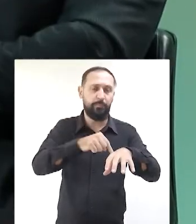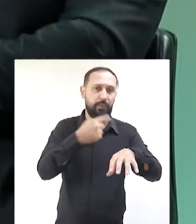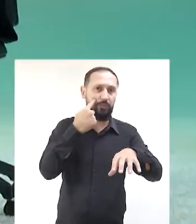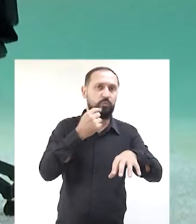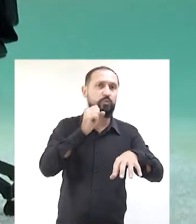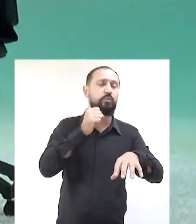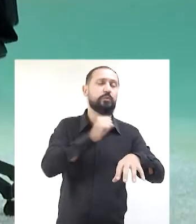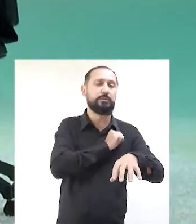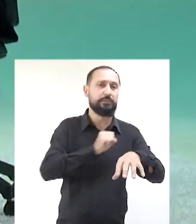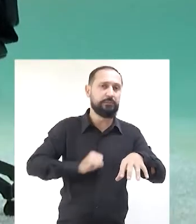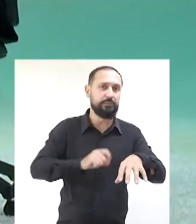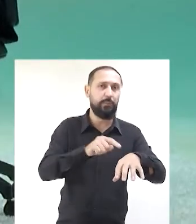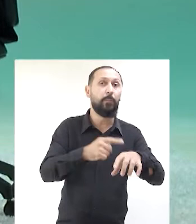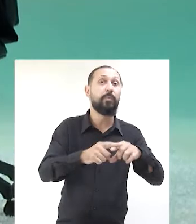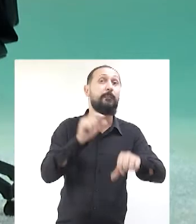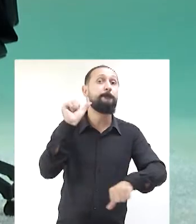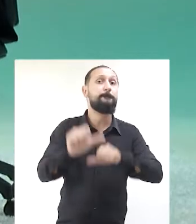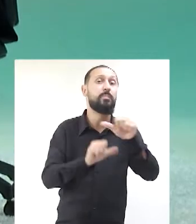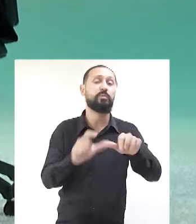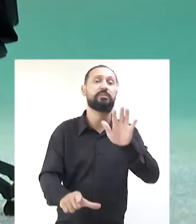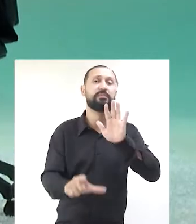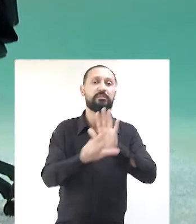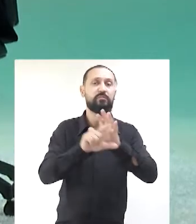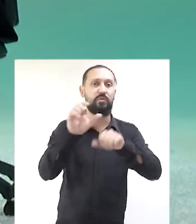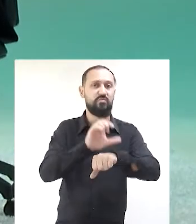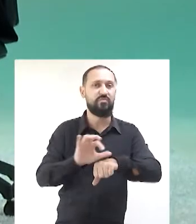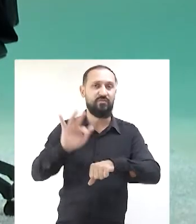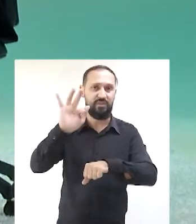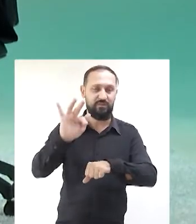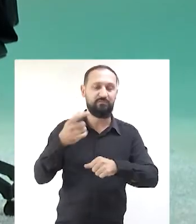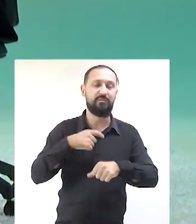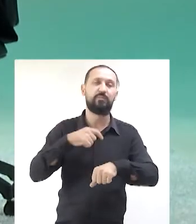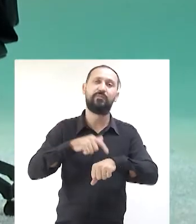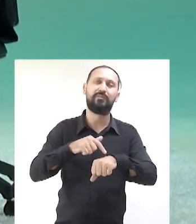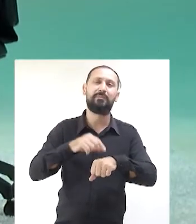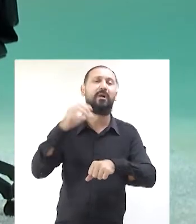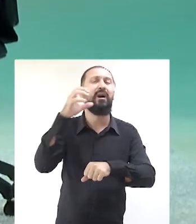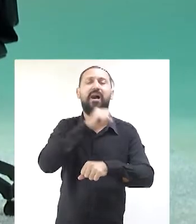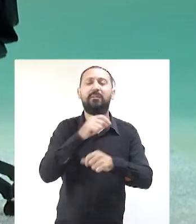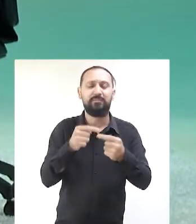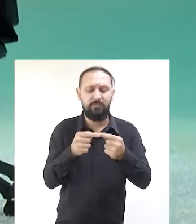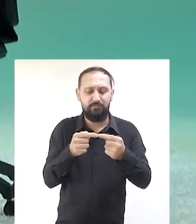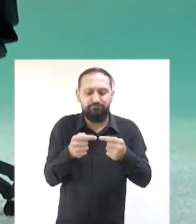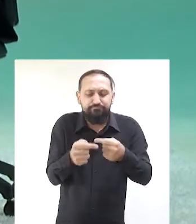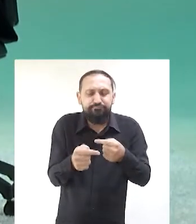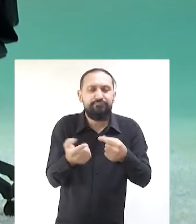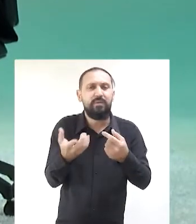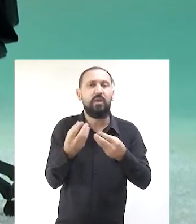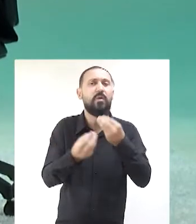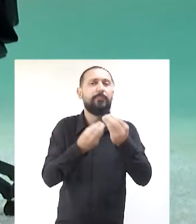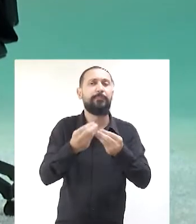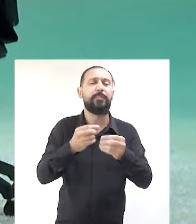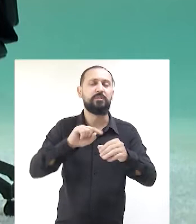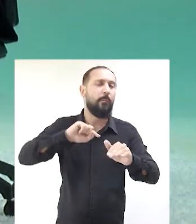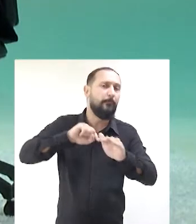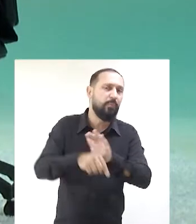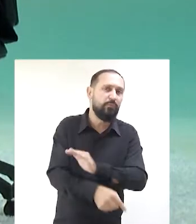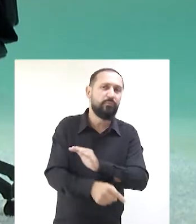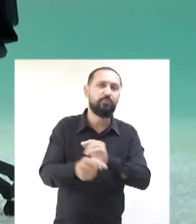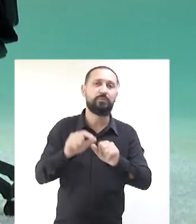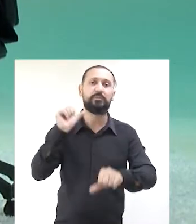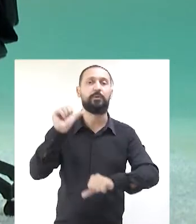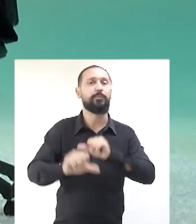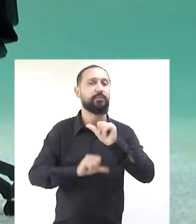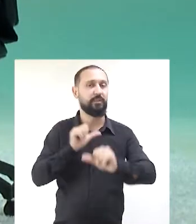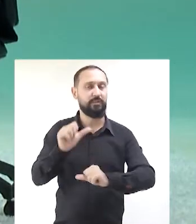Especialmente se tratando de uma emenda à Constituição, né? Então existia um tempo muito tímido aí para realmente atuar de forma mais profunda